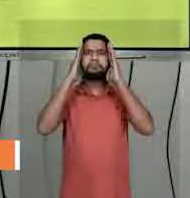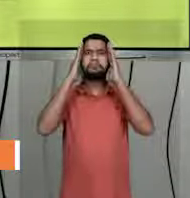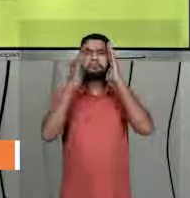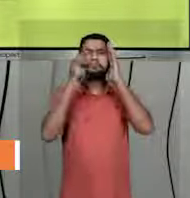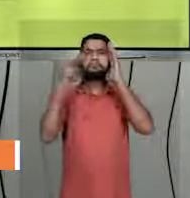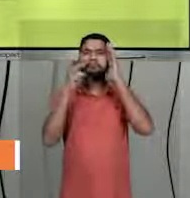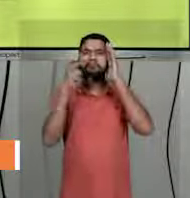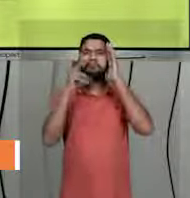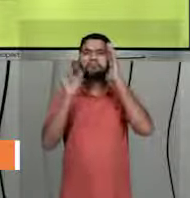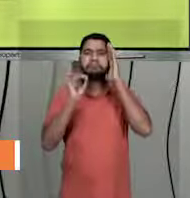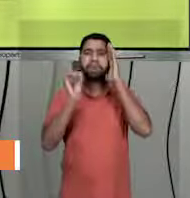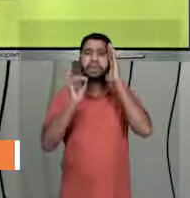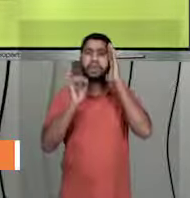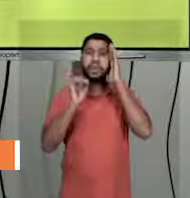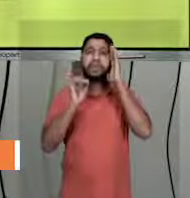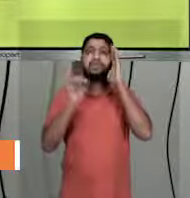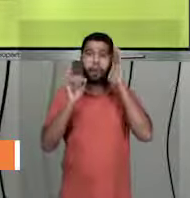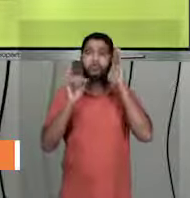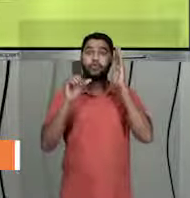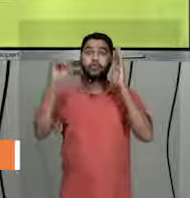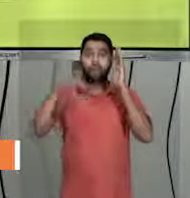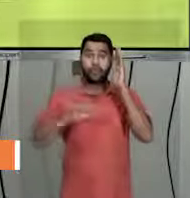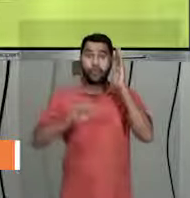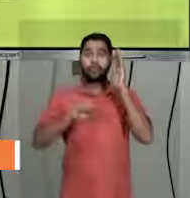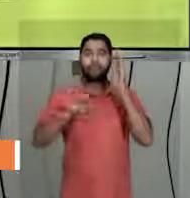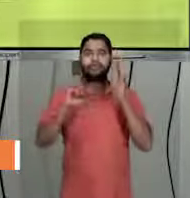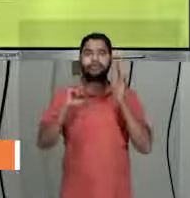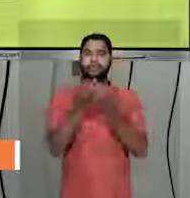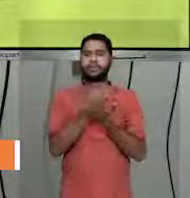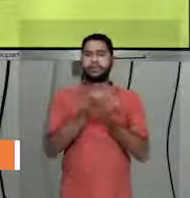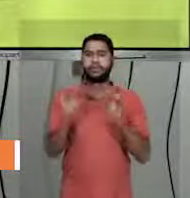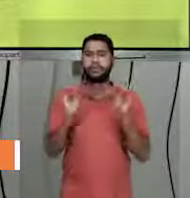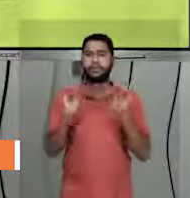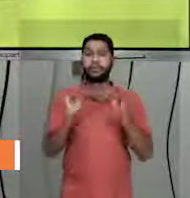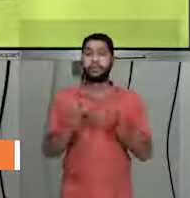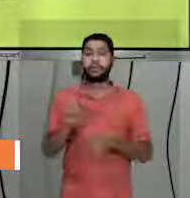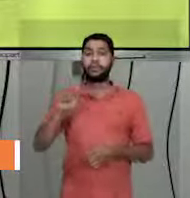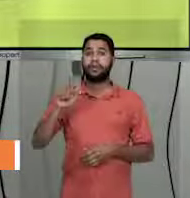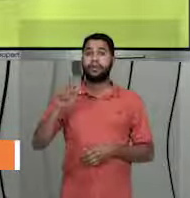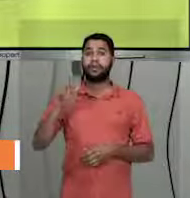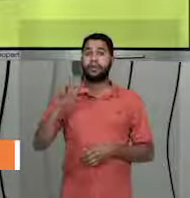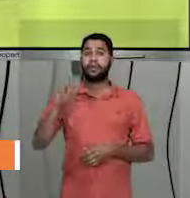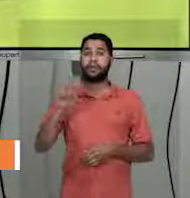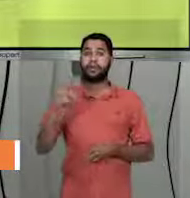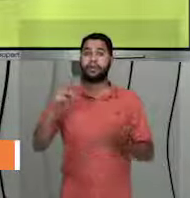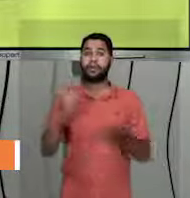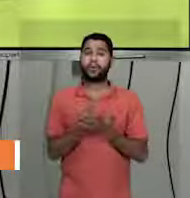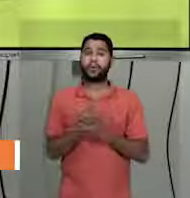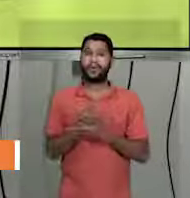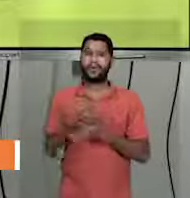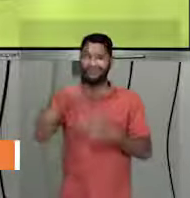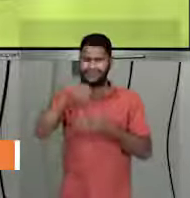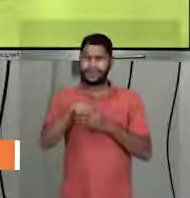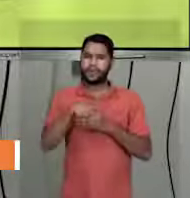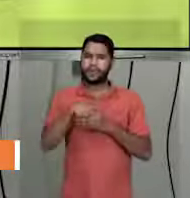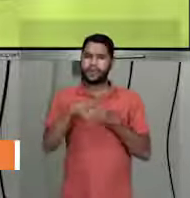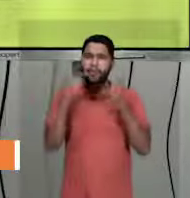acentuada quando não tratada corretamente. O glaucoma ocorre quando a pressão intraocular, dentro do olho, a pressão do